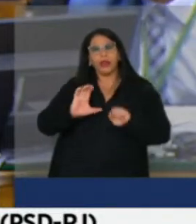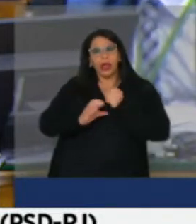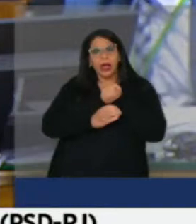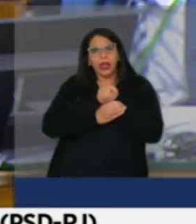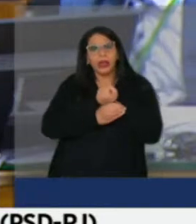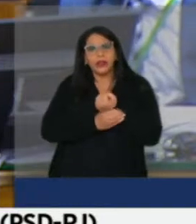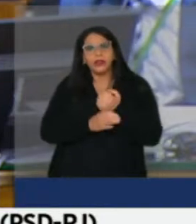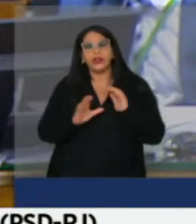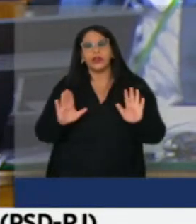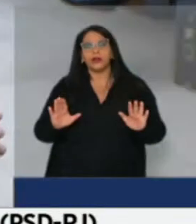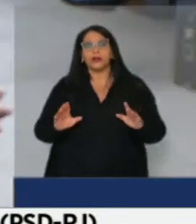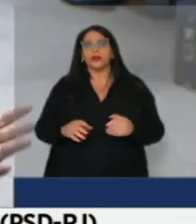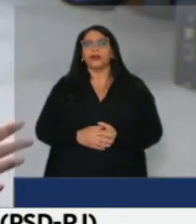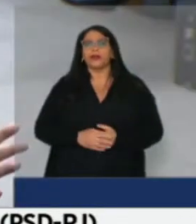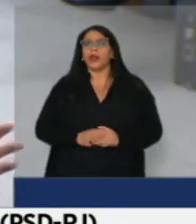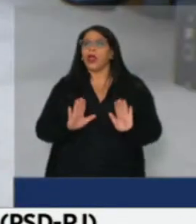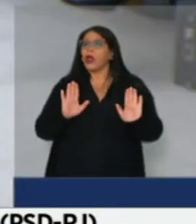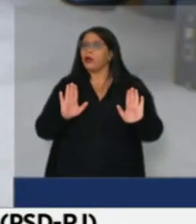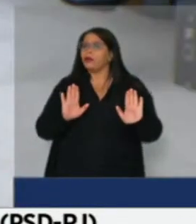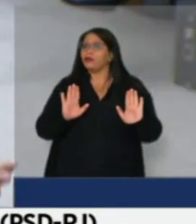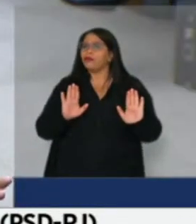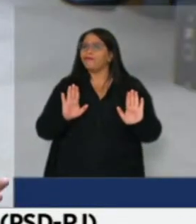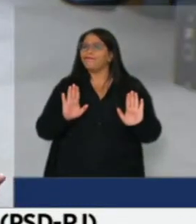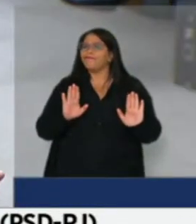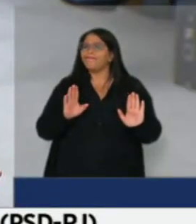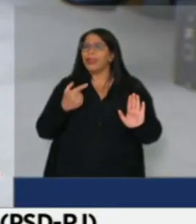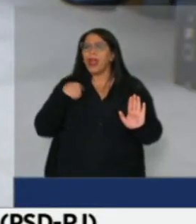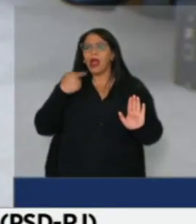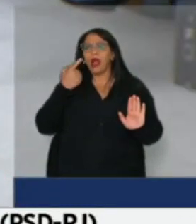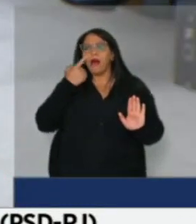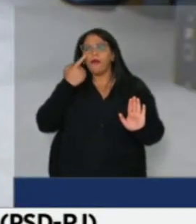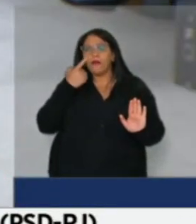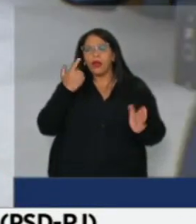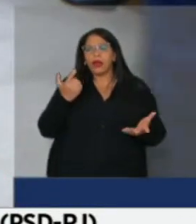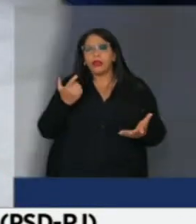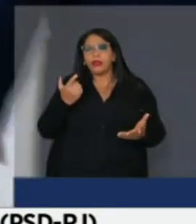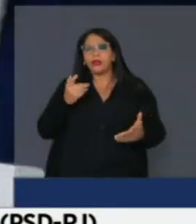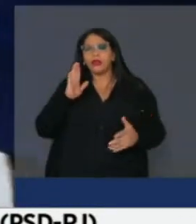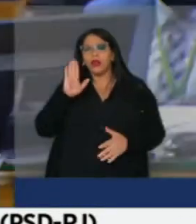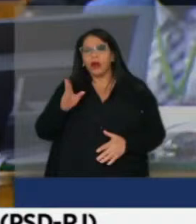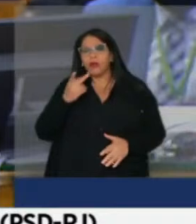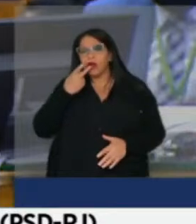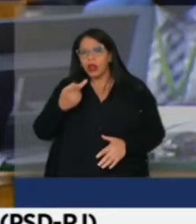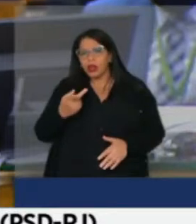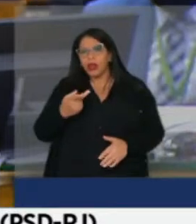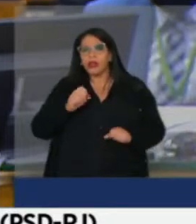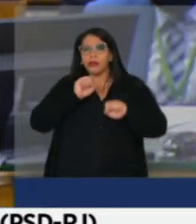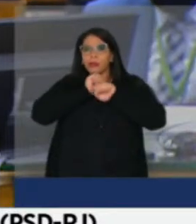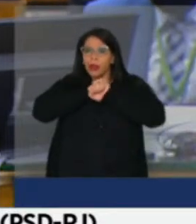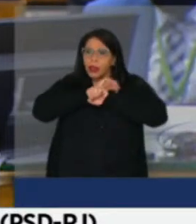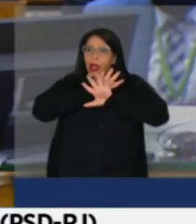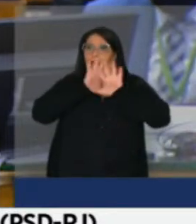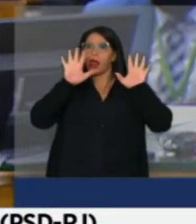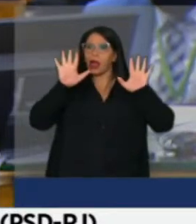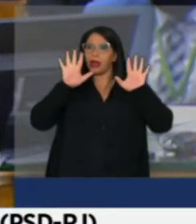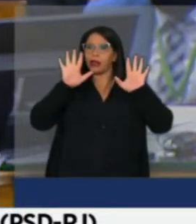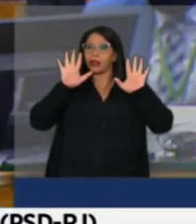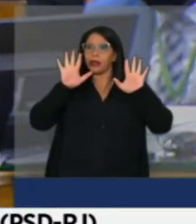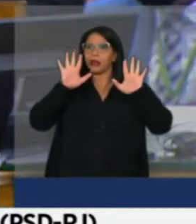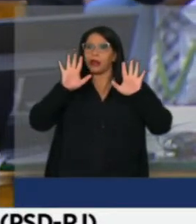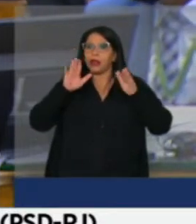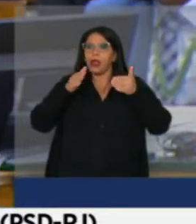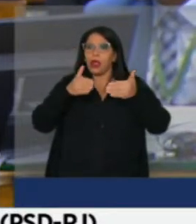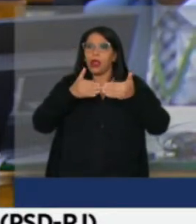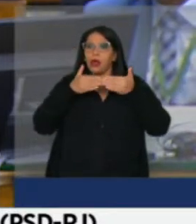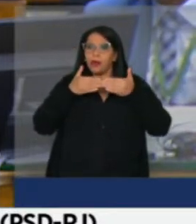do caso específico, presidente. Eu apenas faço mas o levantamento. Mas é como disse Vossa Excelência, eu espero ter esclarecido, mas nós, e recolho a questão de